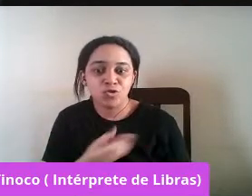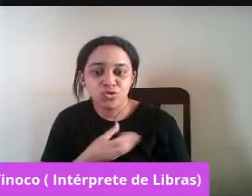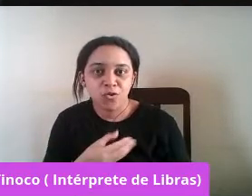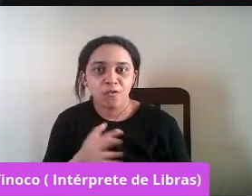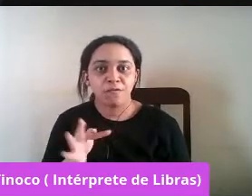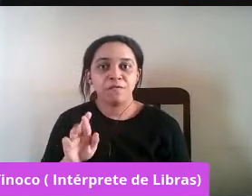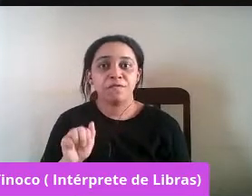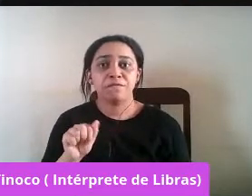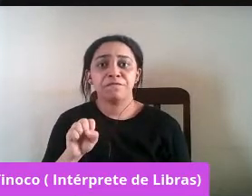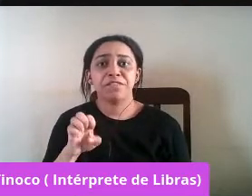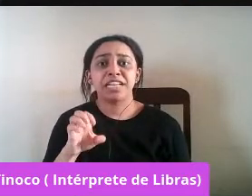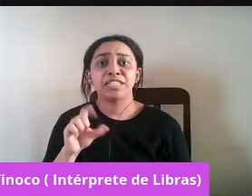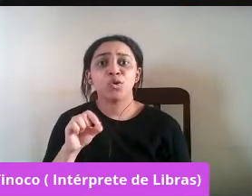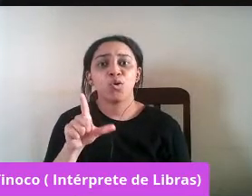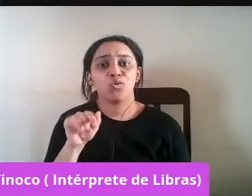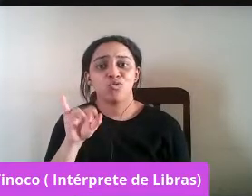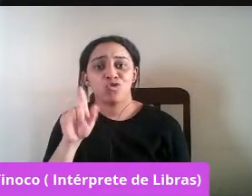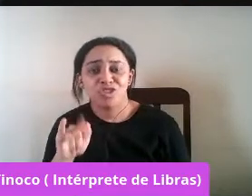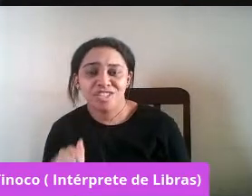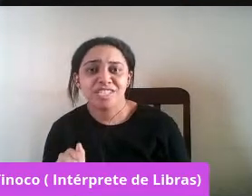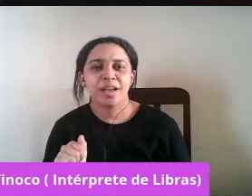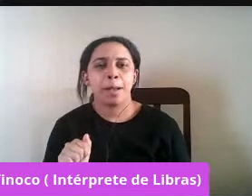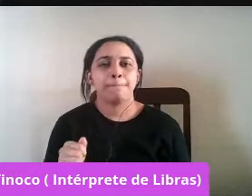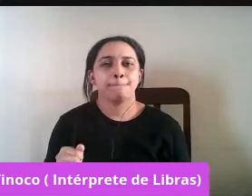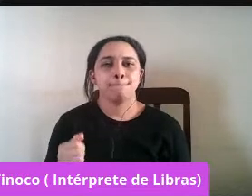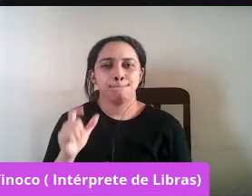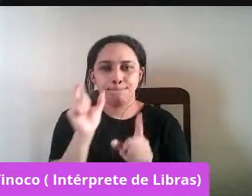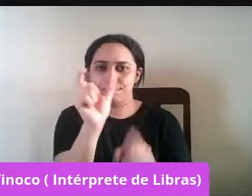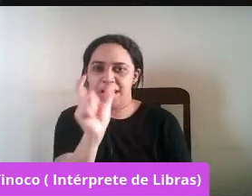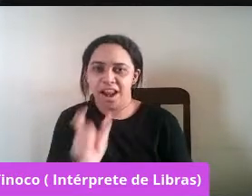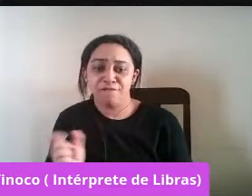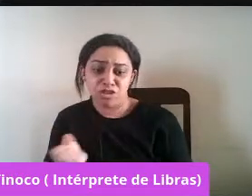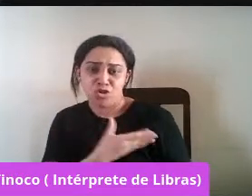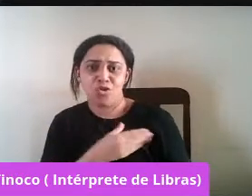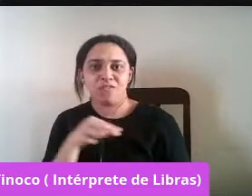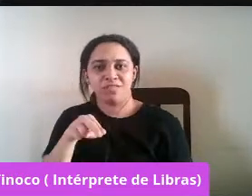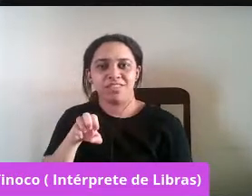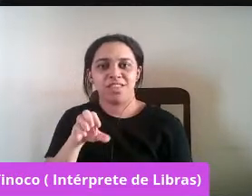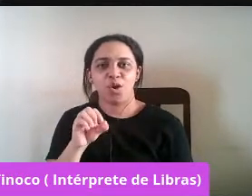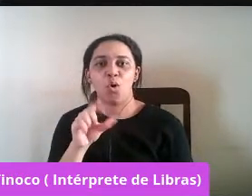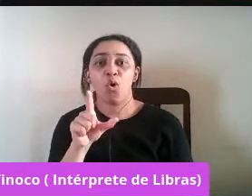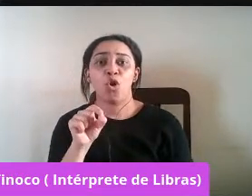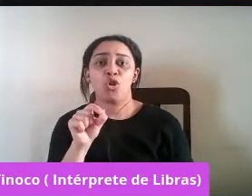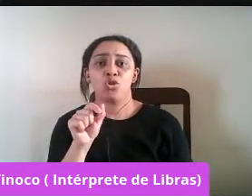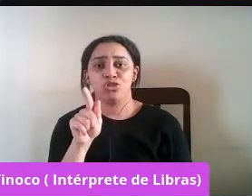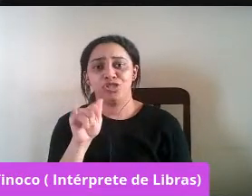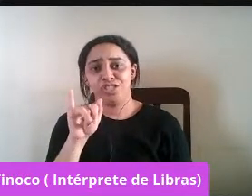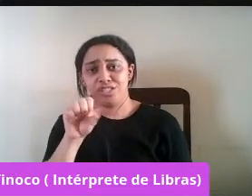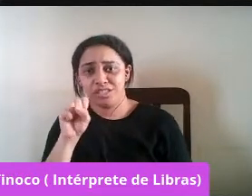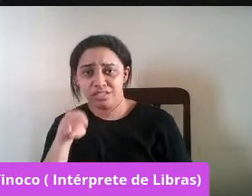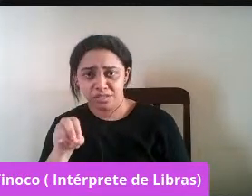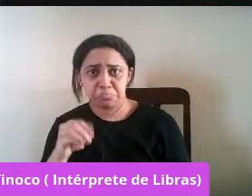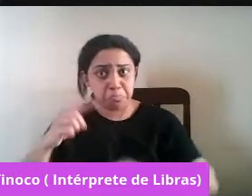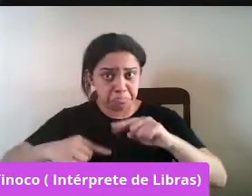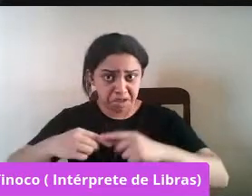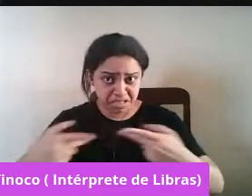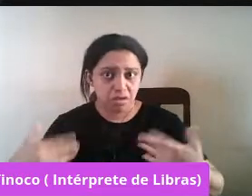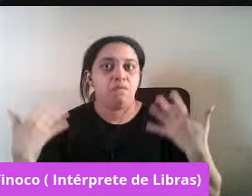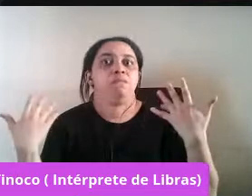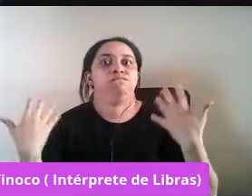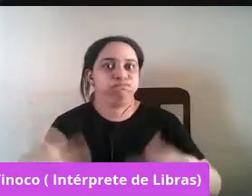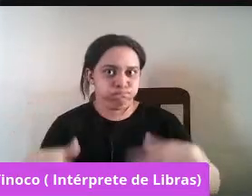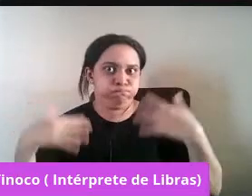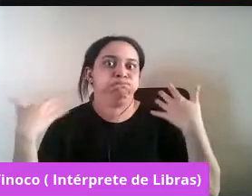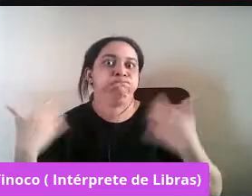muito neologismo. Então, tem coisas assim, maravilhosas para você trabalhar. Material não falta, é sentar e